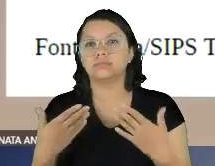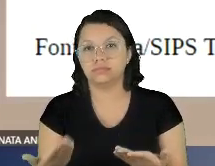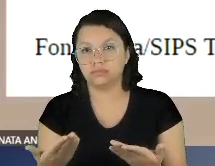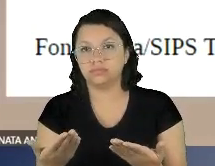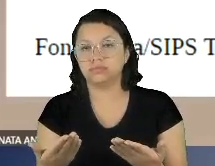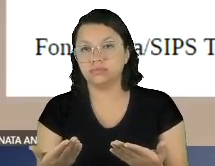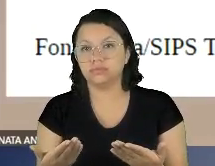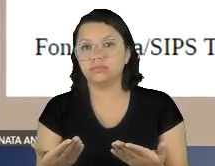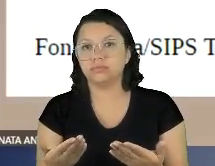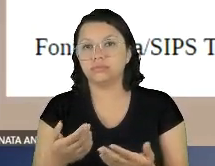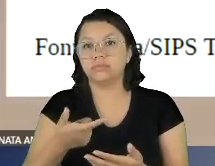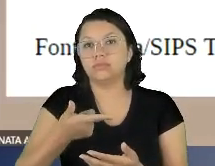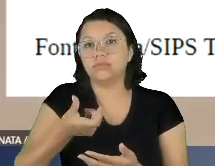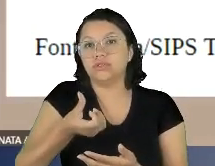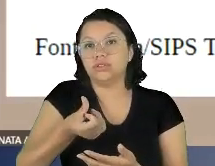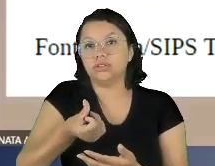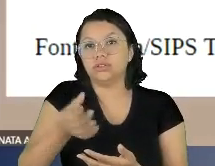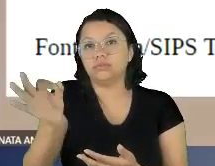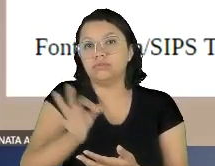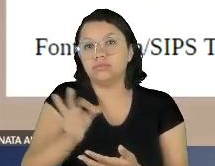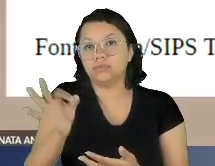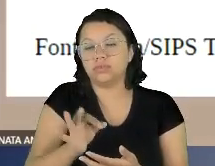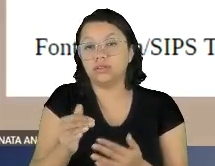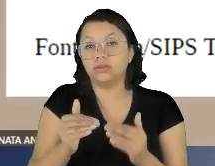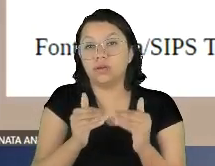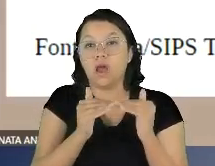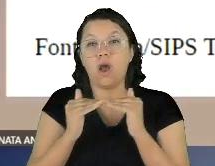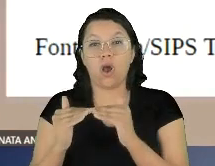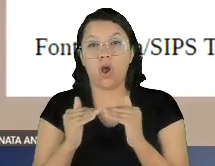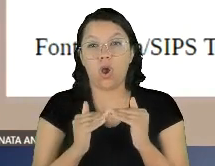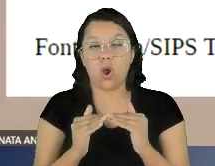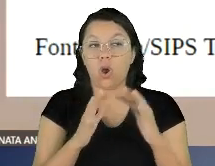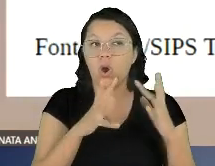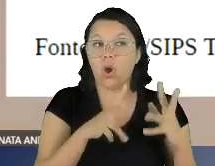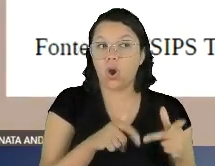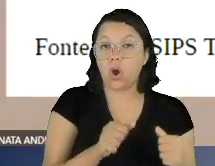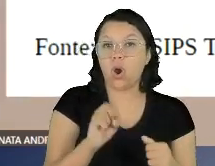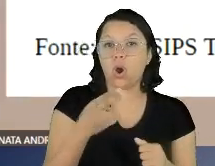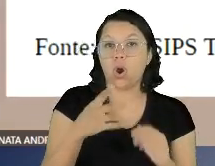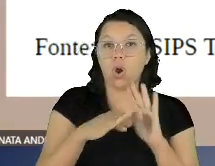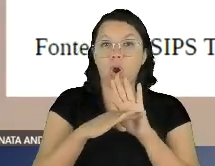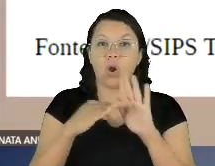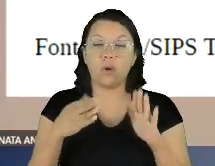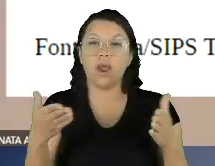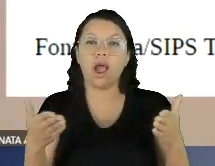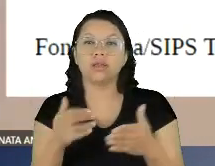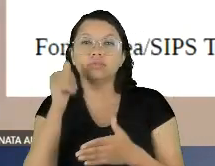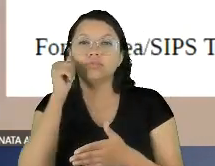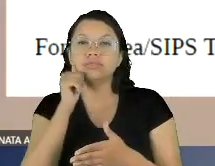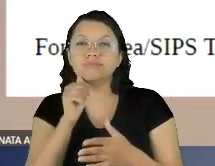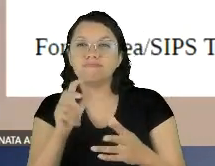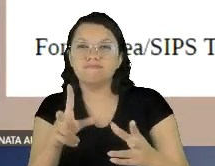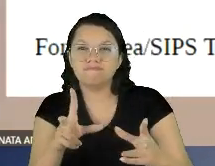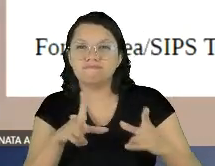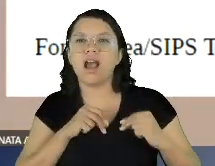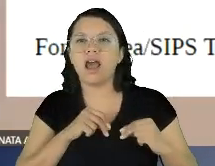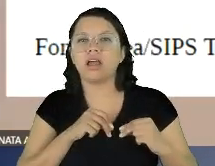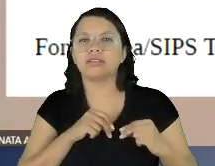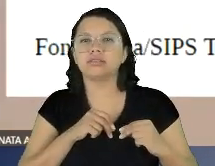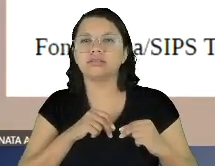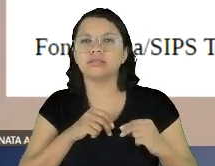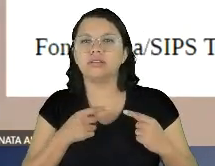Então, 26% concorda total ou parcialmente que essas mulheres merecem